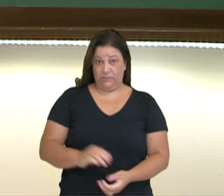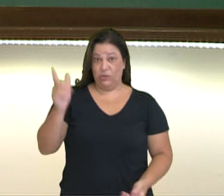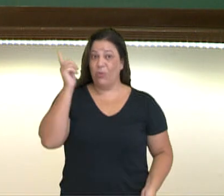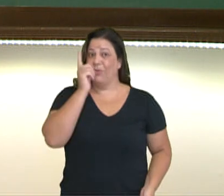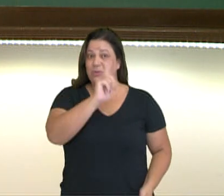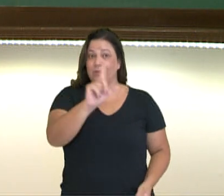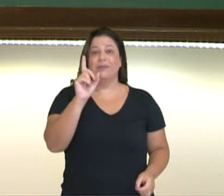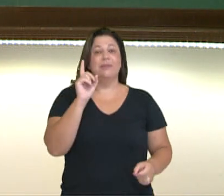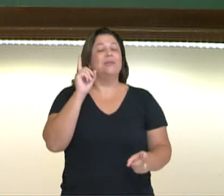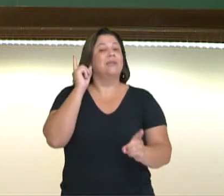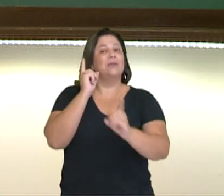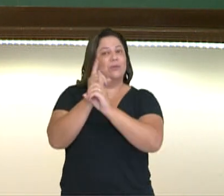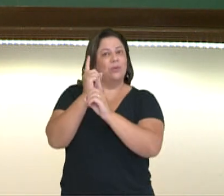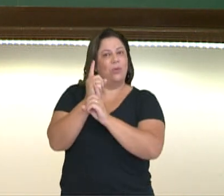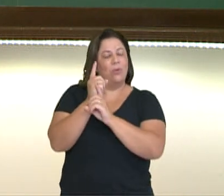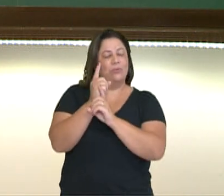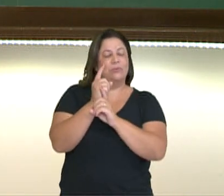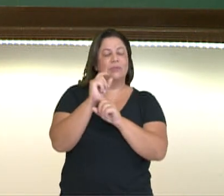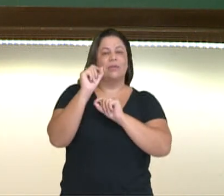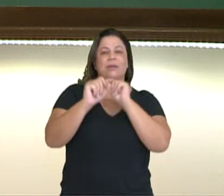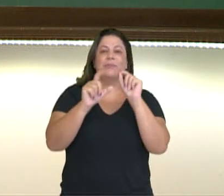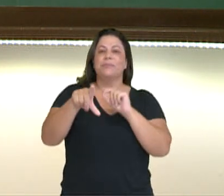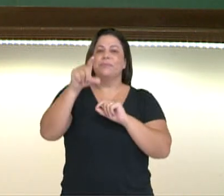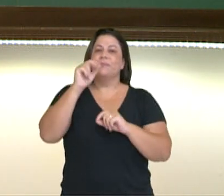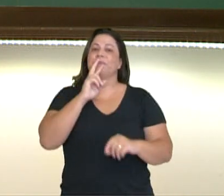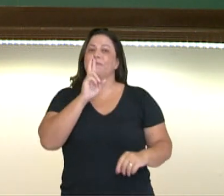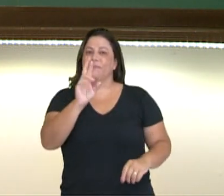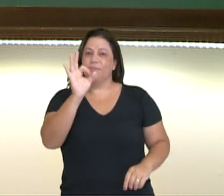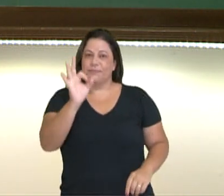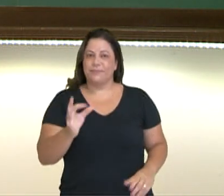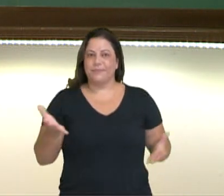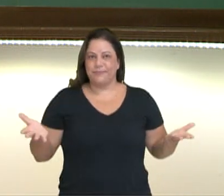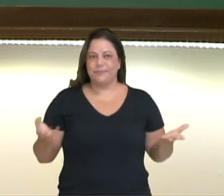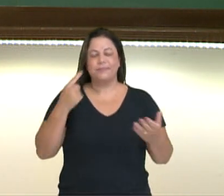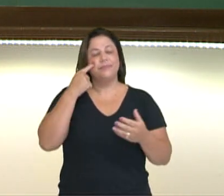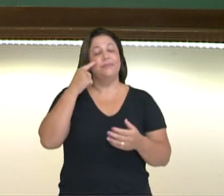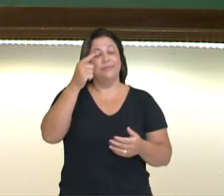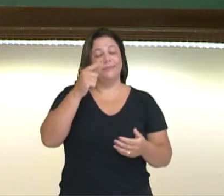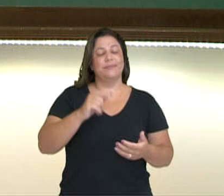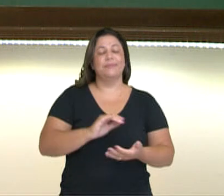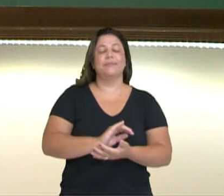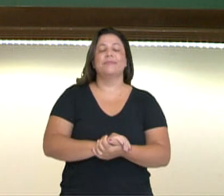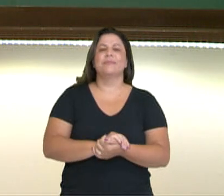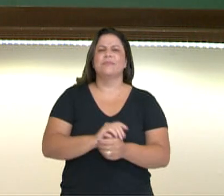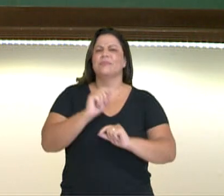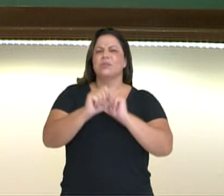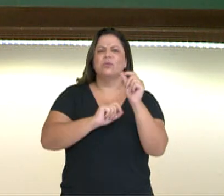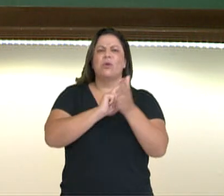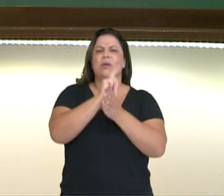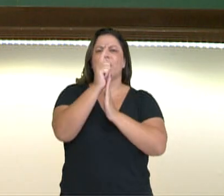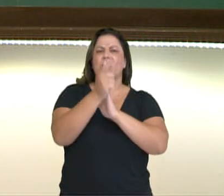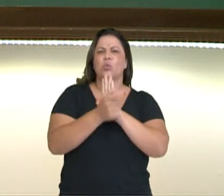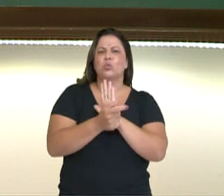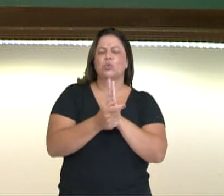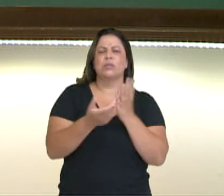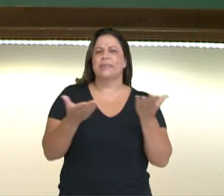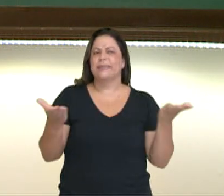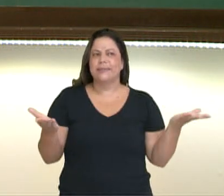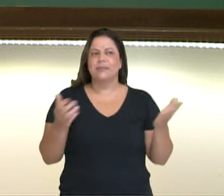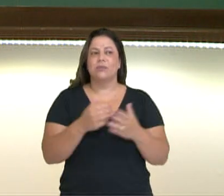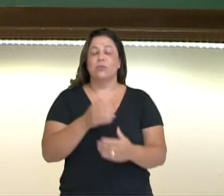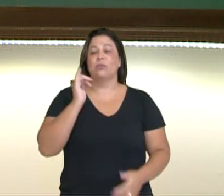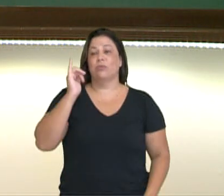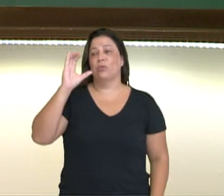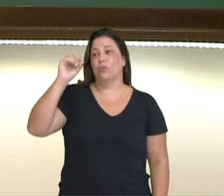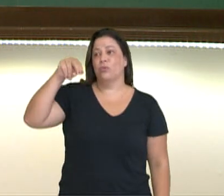Conseguiram achar a opção correta? Vamos ver o gabarito? Então, qual é o gênero desse texto? É o gênero